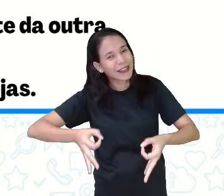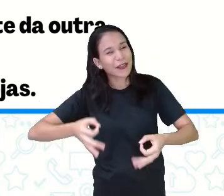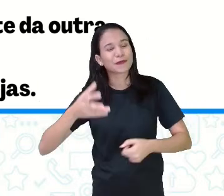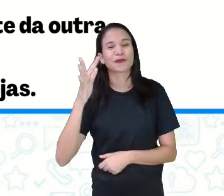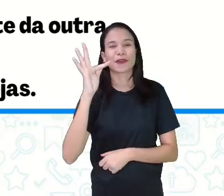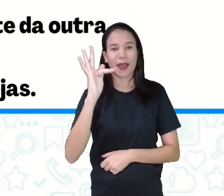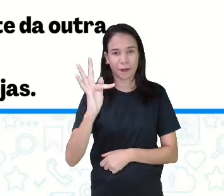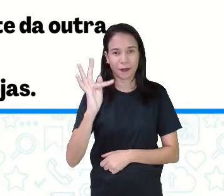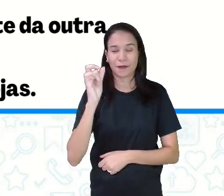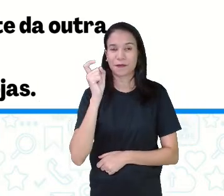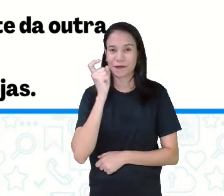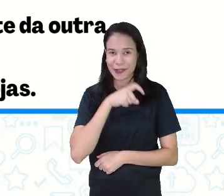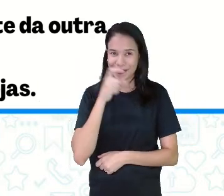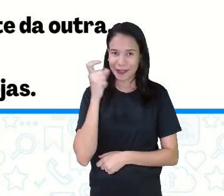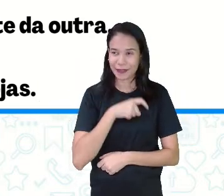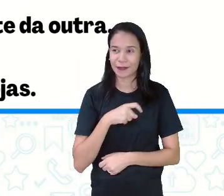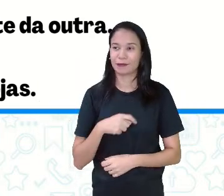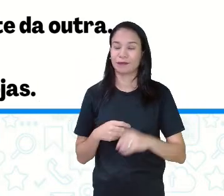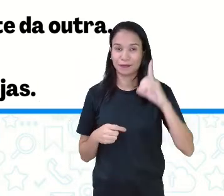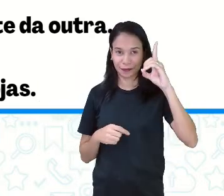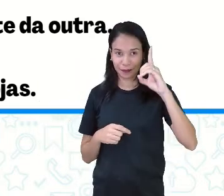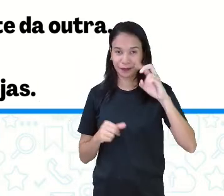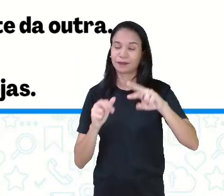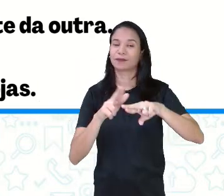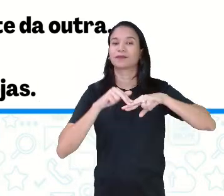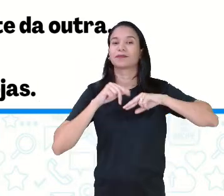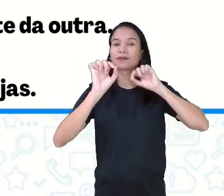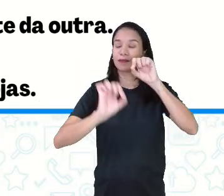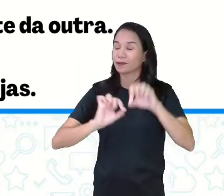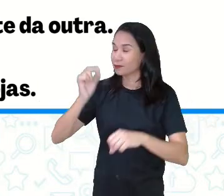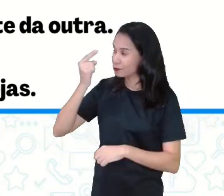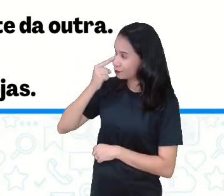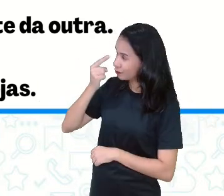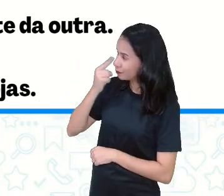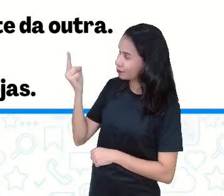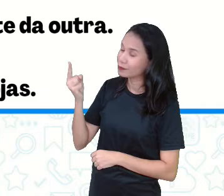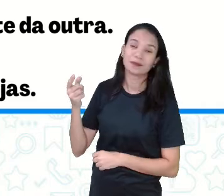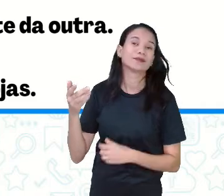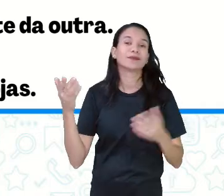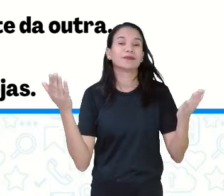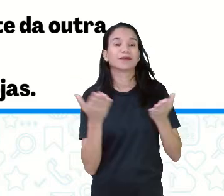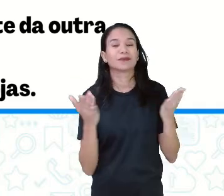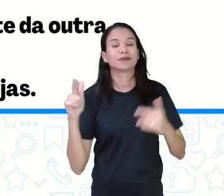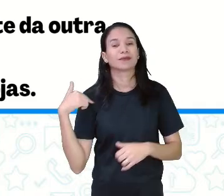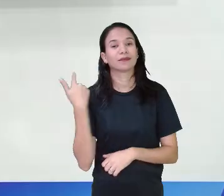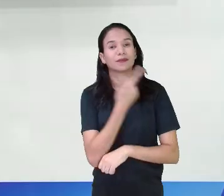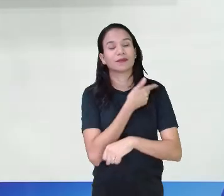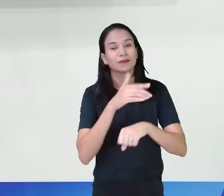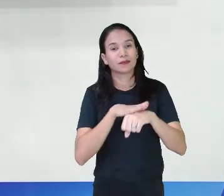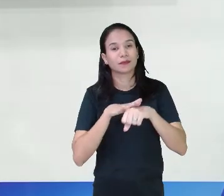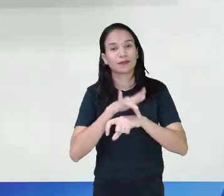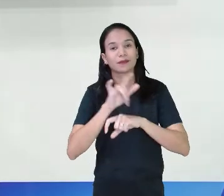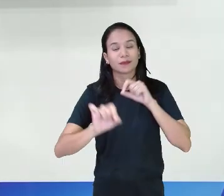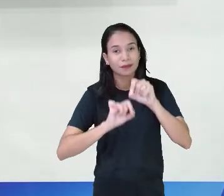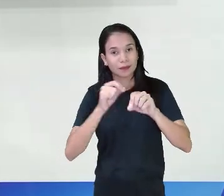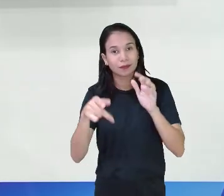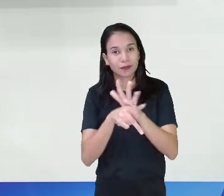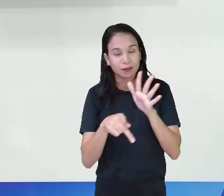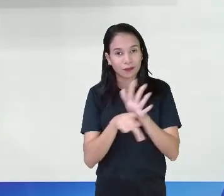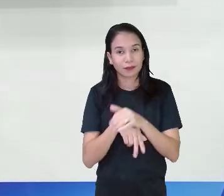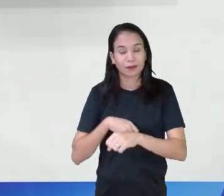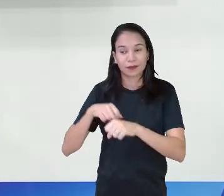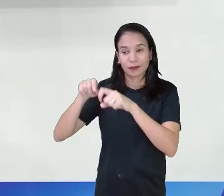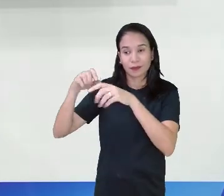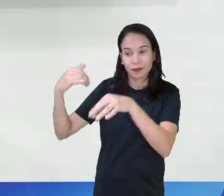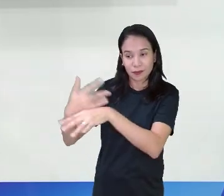Letra F, é isso mesmo. Então, olha só, hoje falamos sobre zona urbana, zona